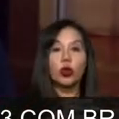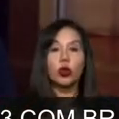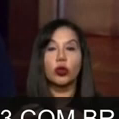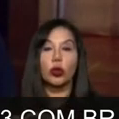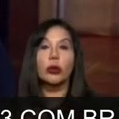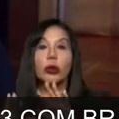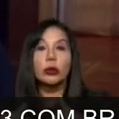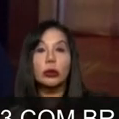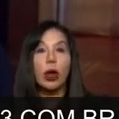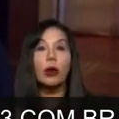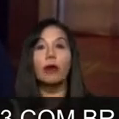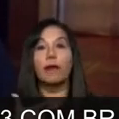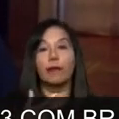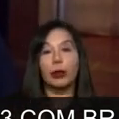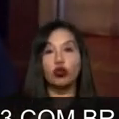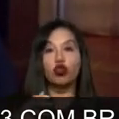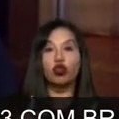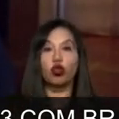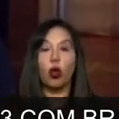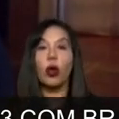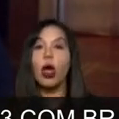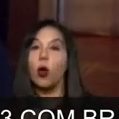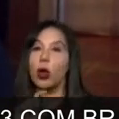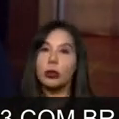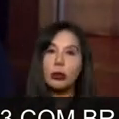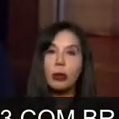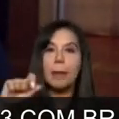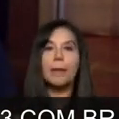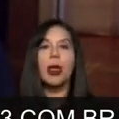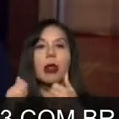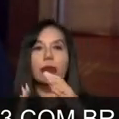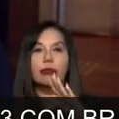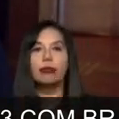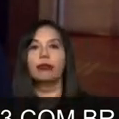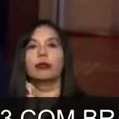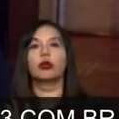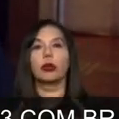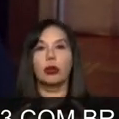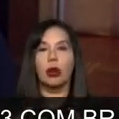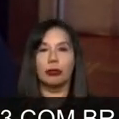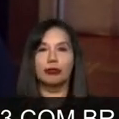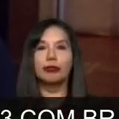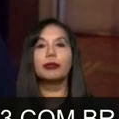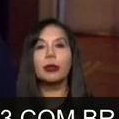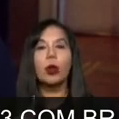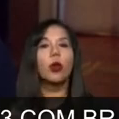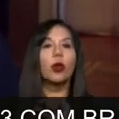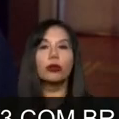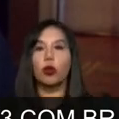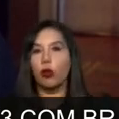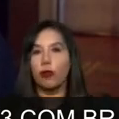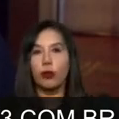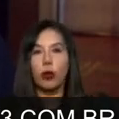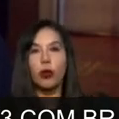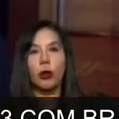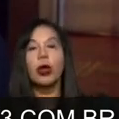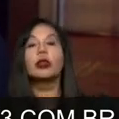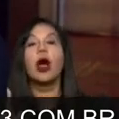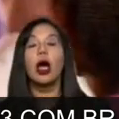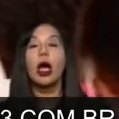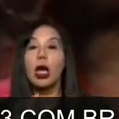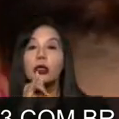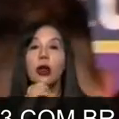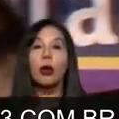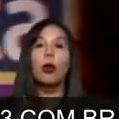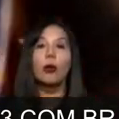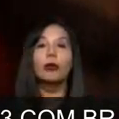portanto, 20 jogos. As 8 melhores campanhas avançam às quartas de final, onde os confrontos serão realizados